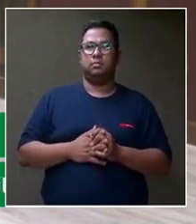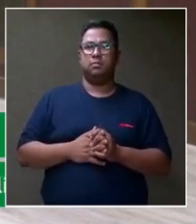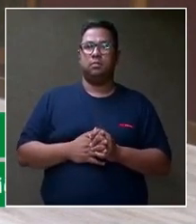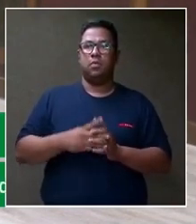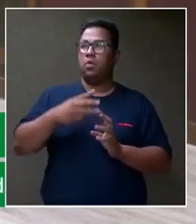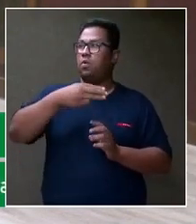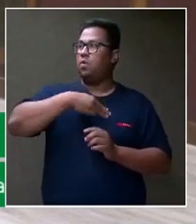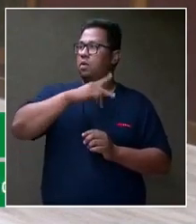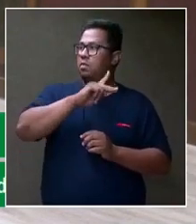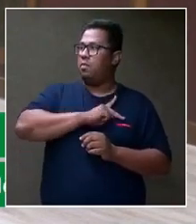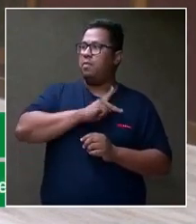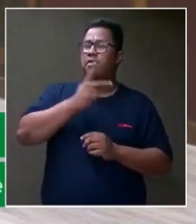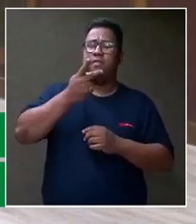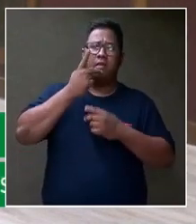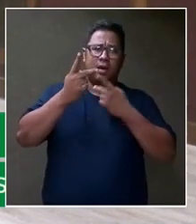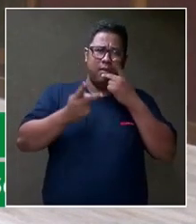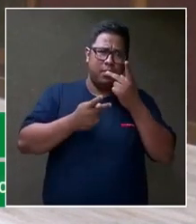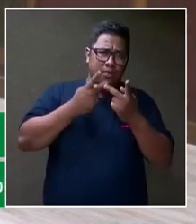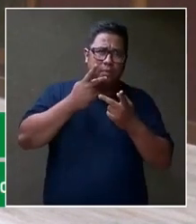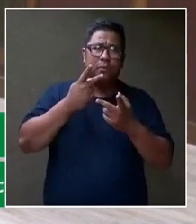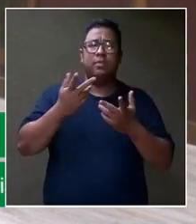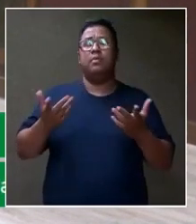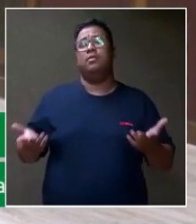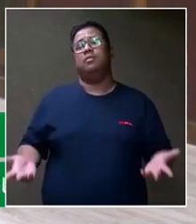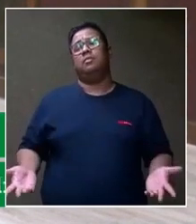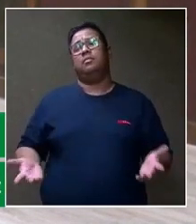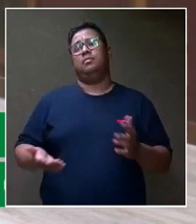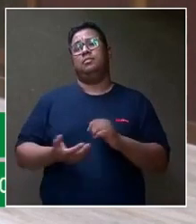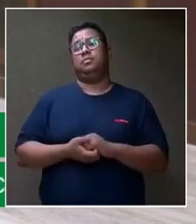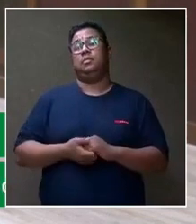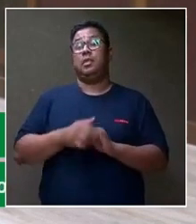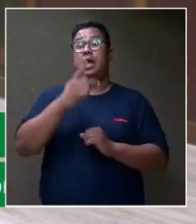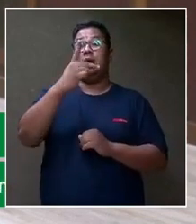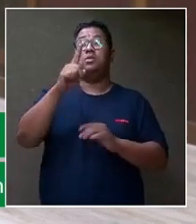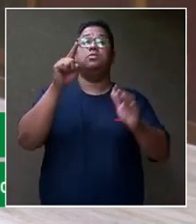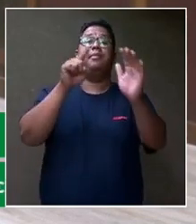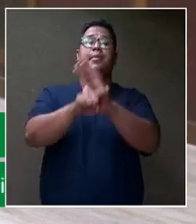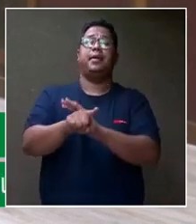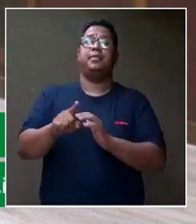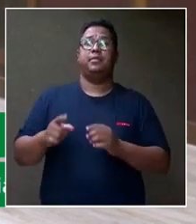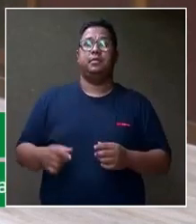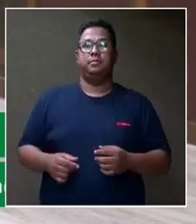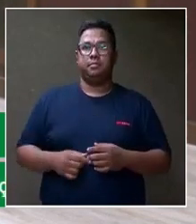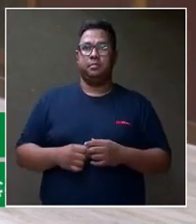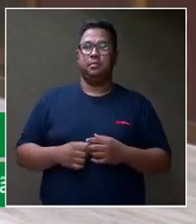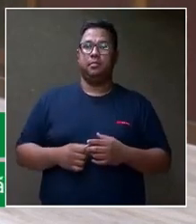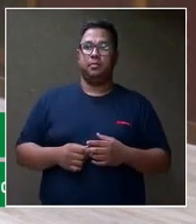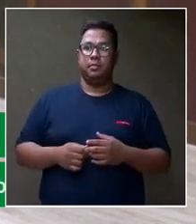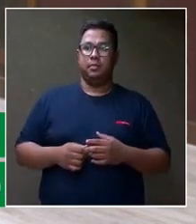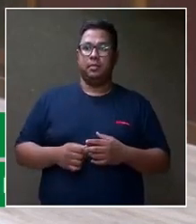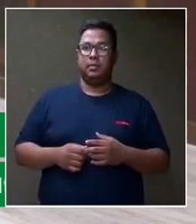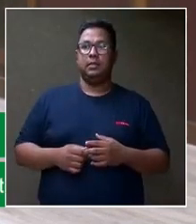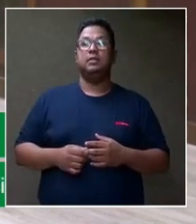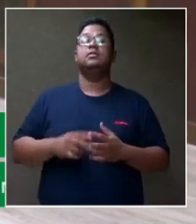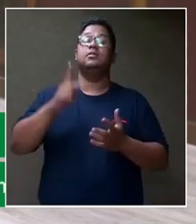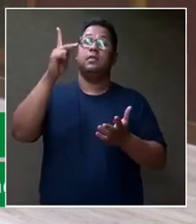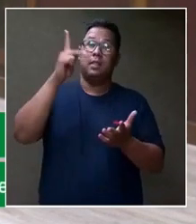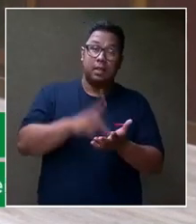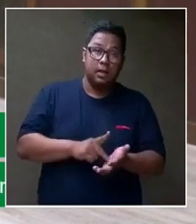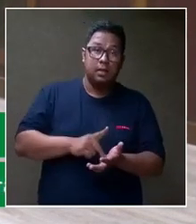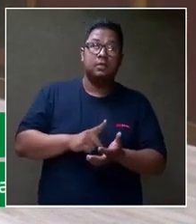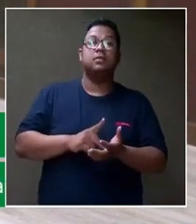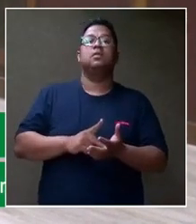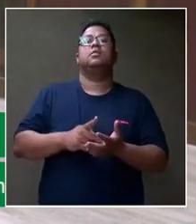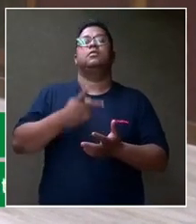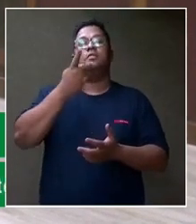Doutor o Ministério Cícero, Público falou, o doutor Daniel está com a palavra. Qual é a sua pergunta, doutor? É se ele, de fato,